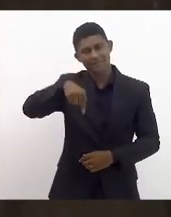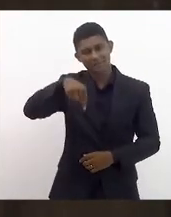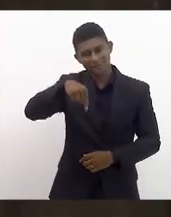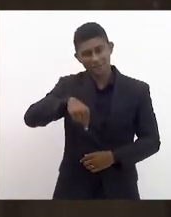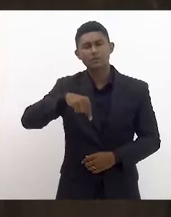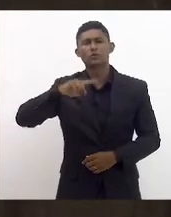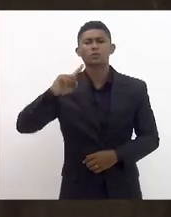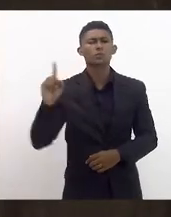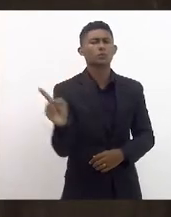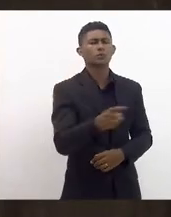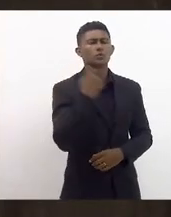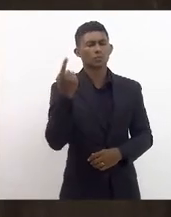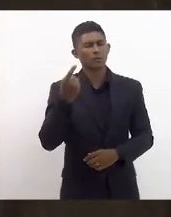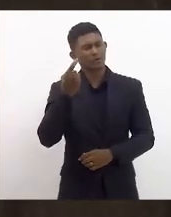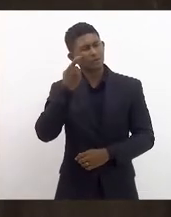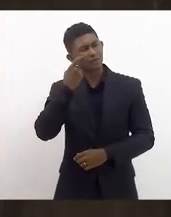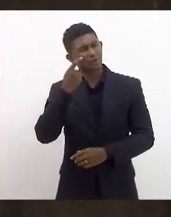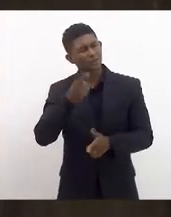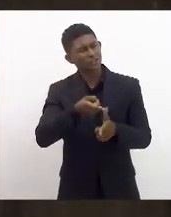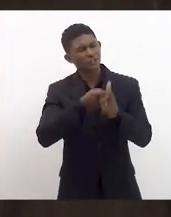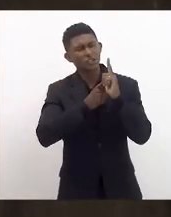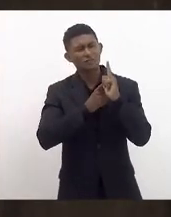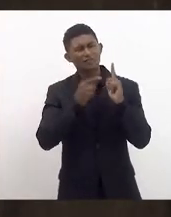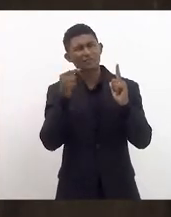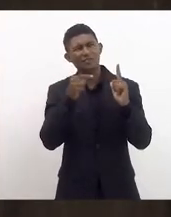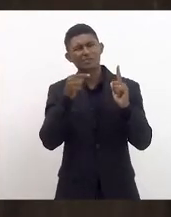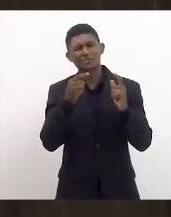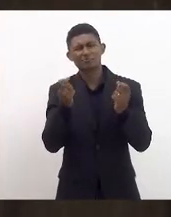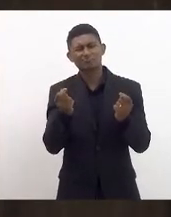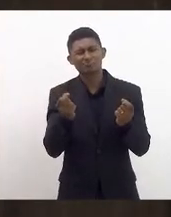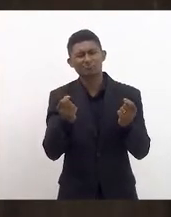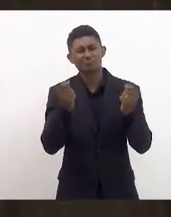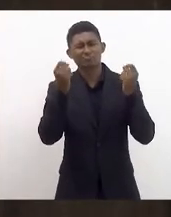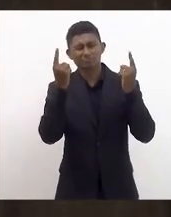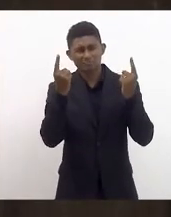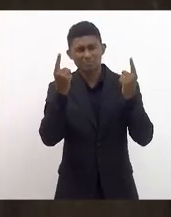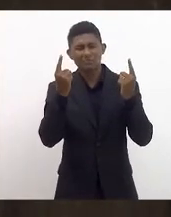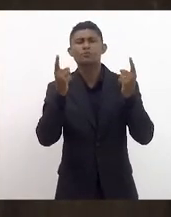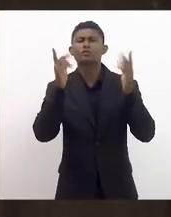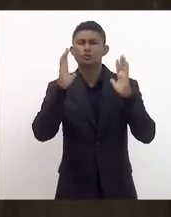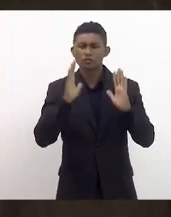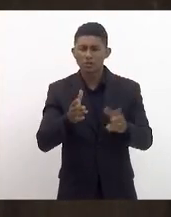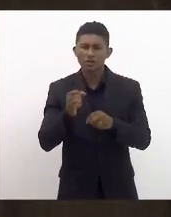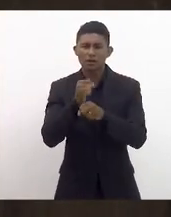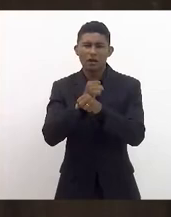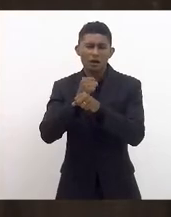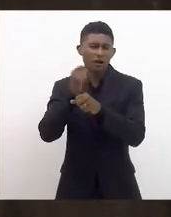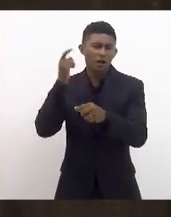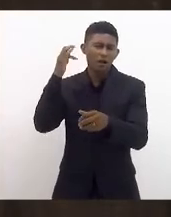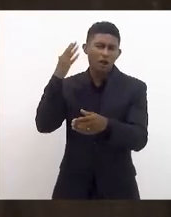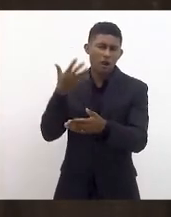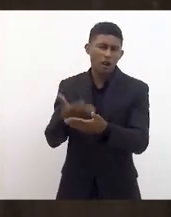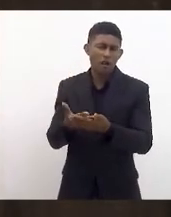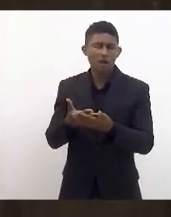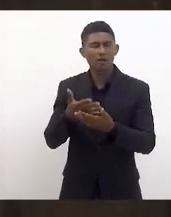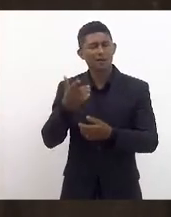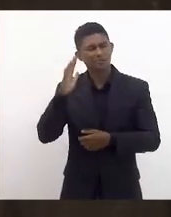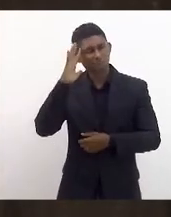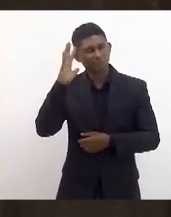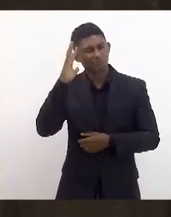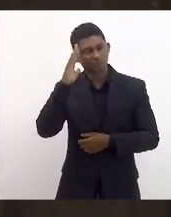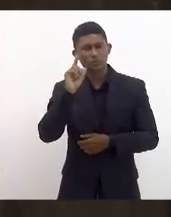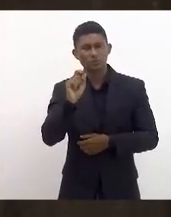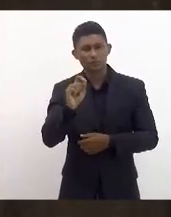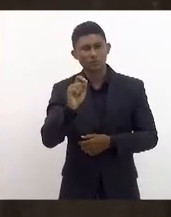intuição a respeito do serviço da dívida que não é de hoje, de muito tempo, que esta dívida já